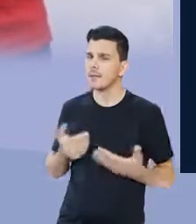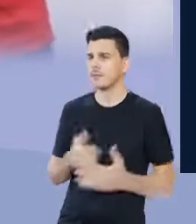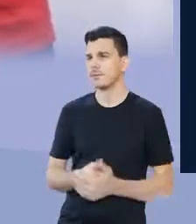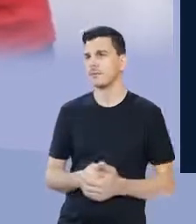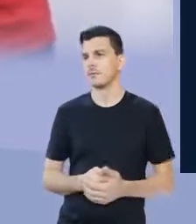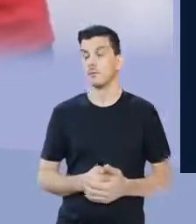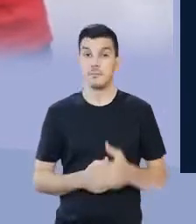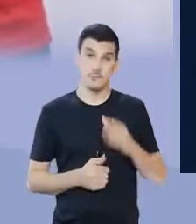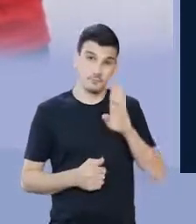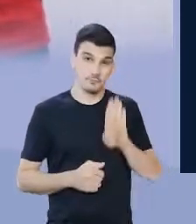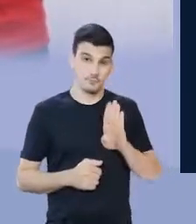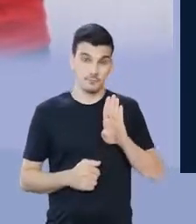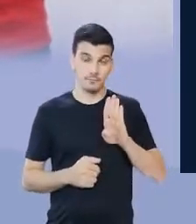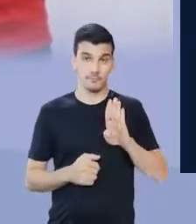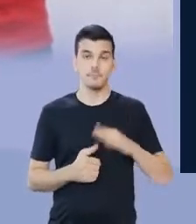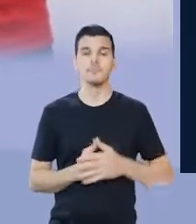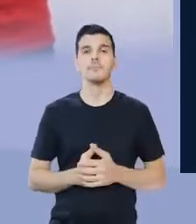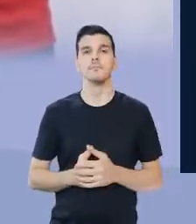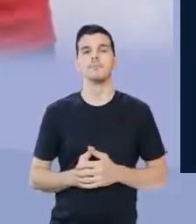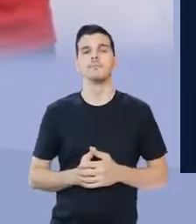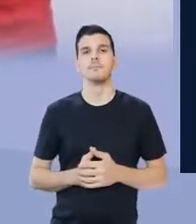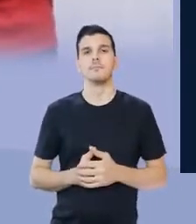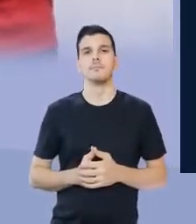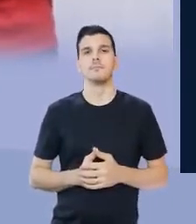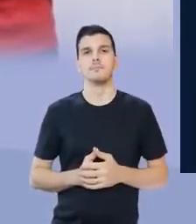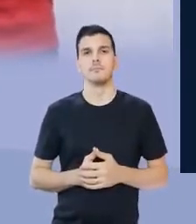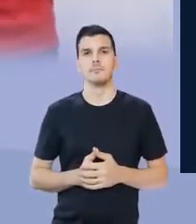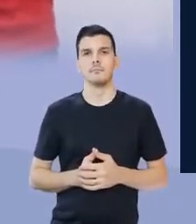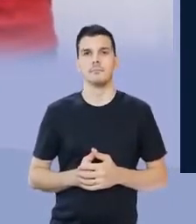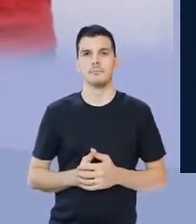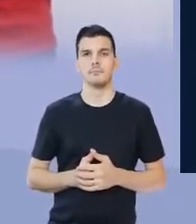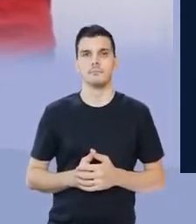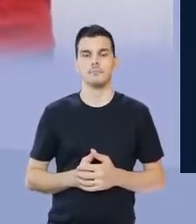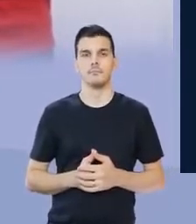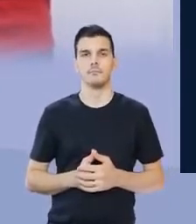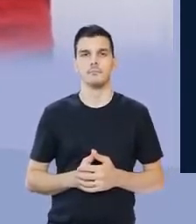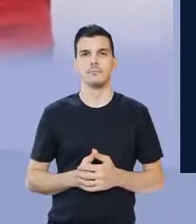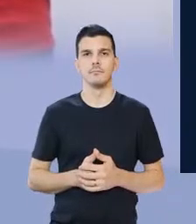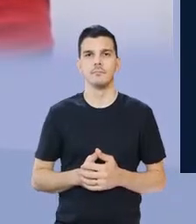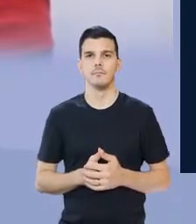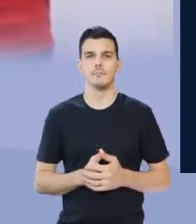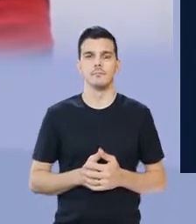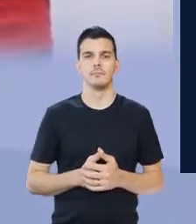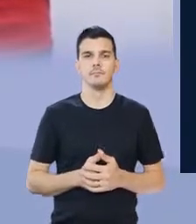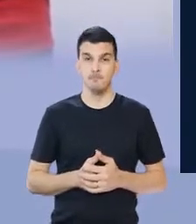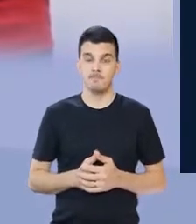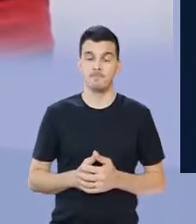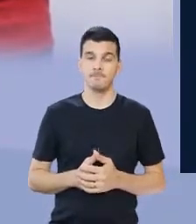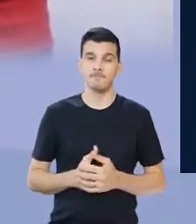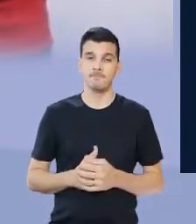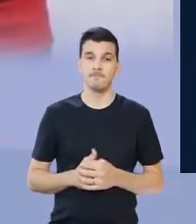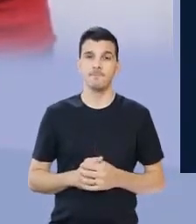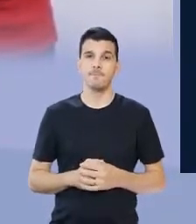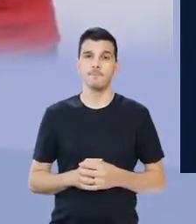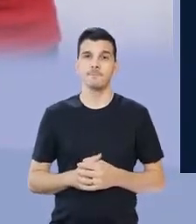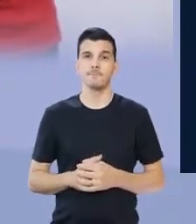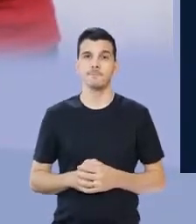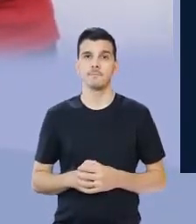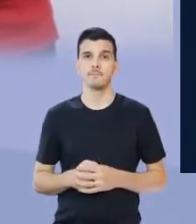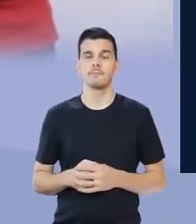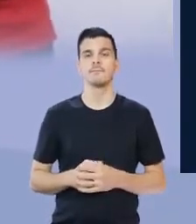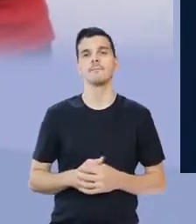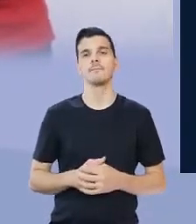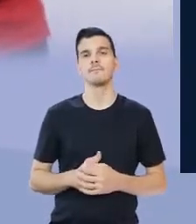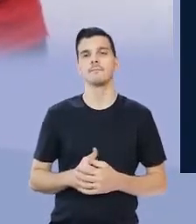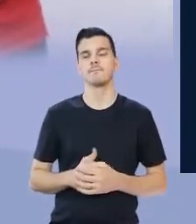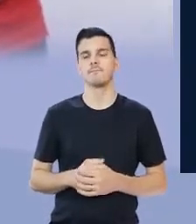arrived, o chegar ele é rápido, né? Ela chegou, eu estava tentando, era uma coisa que estava lá acontecendo no passado. I was trying